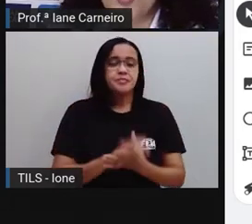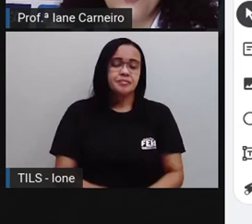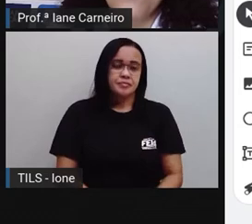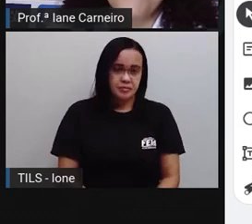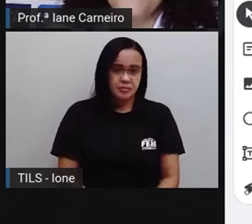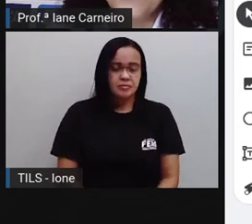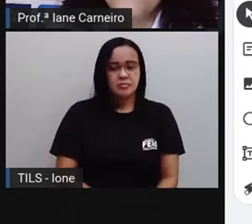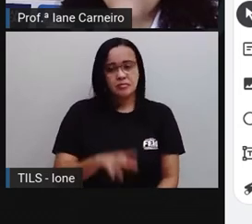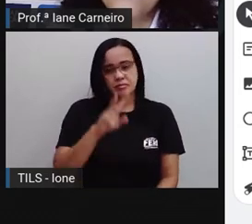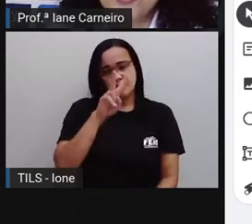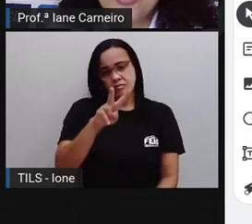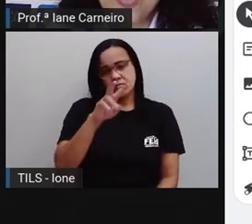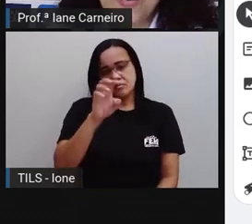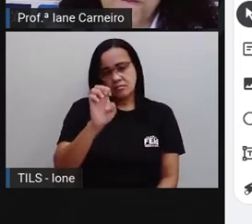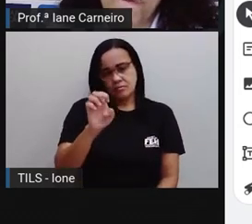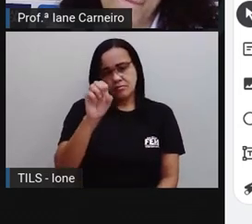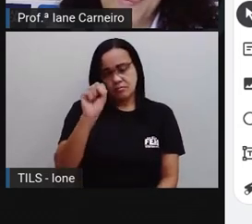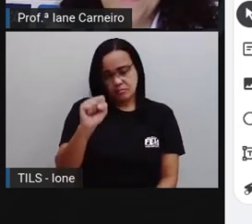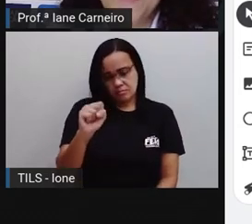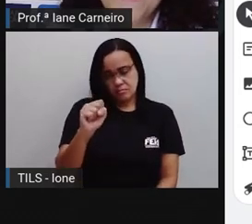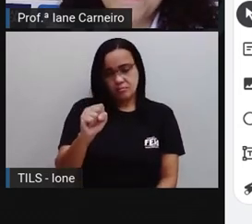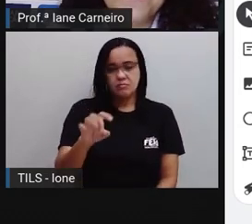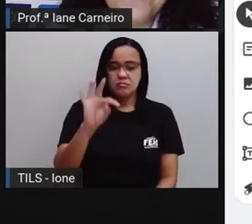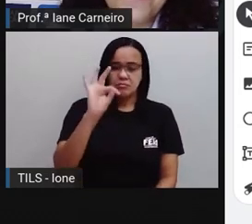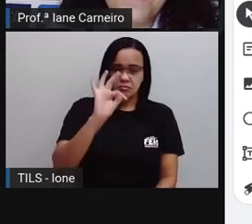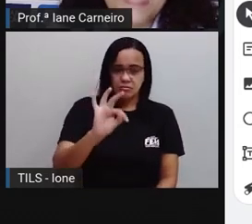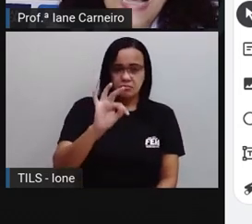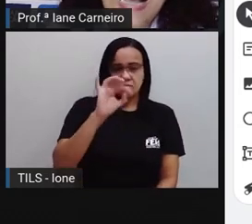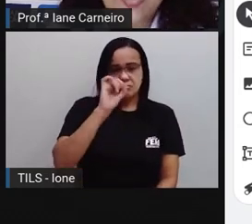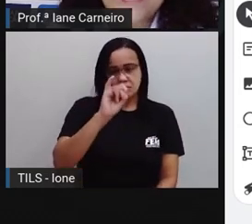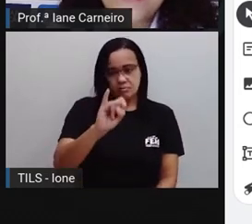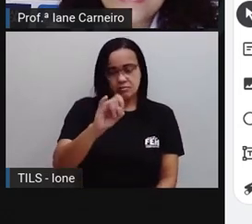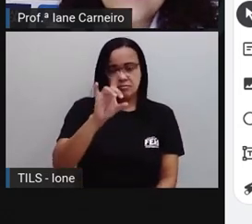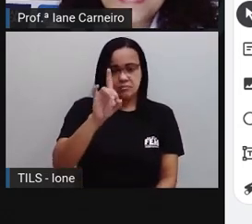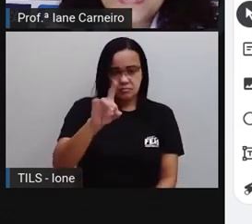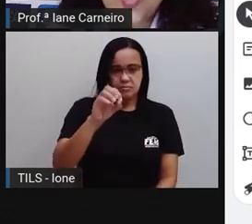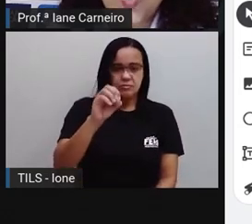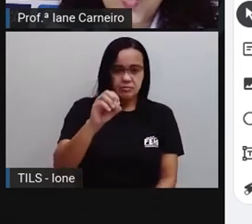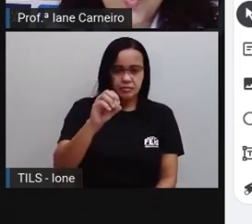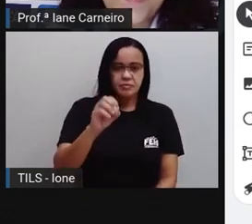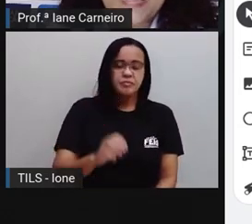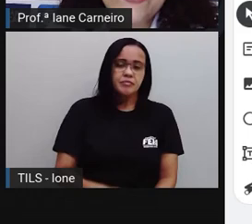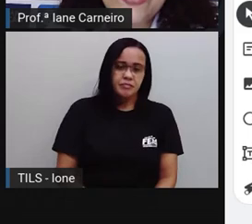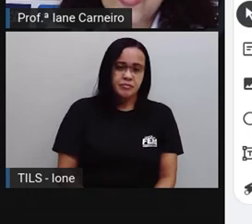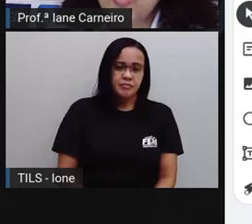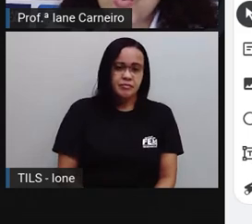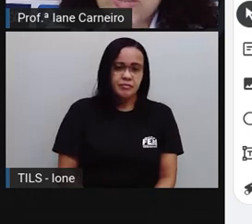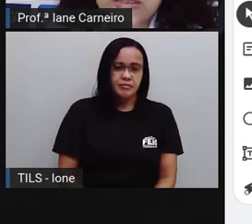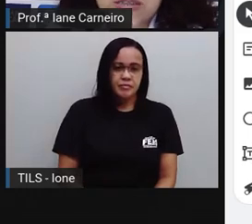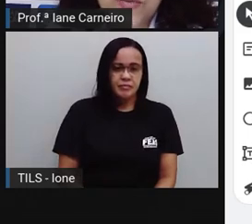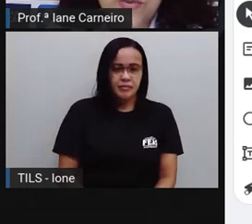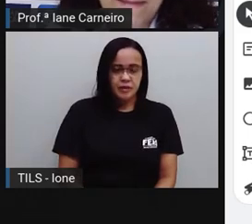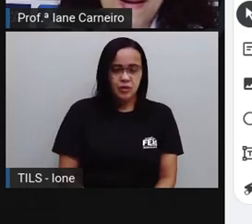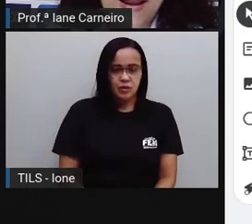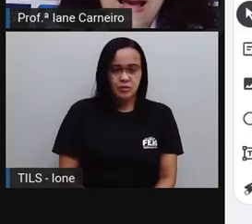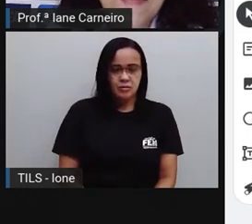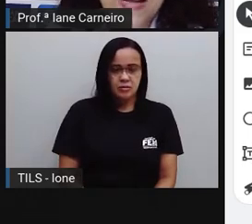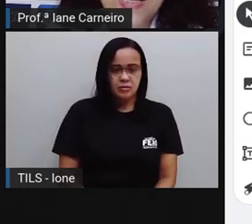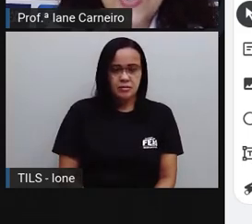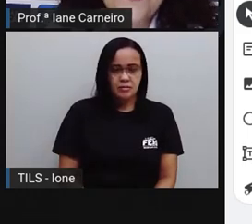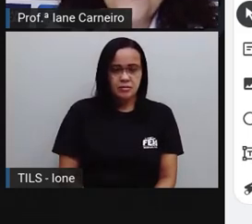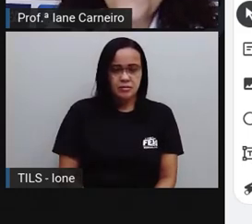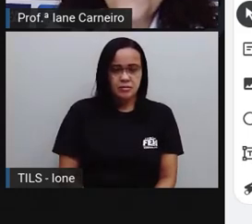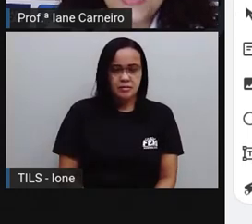dó vestido tá bom agora eu vou escrever aqui com bastante concursivo